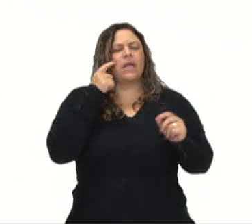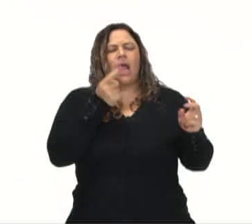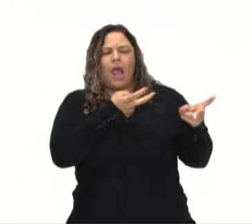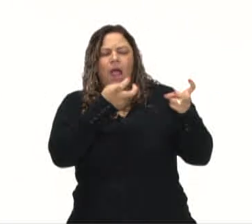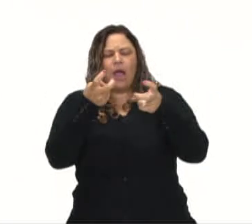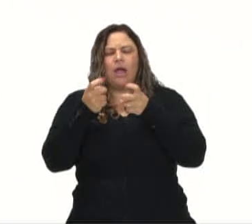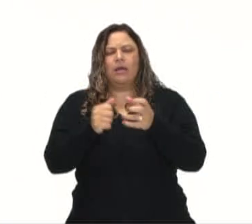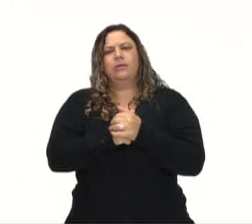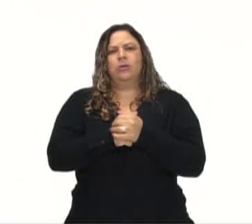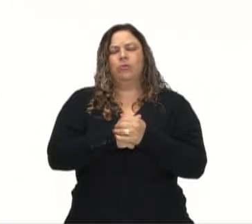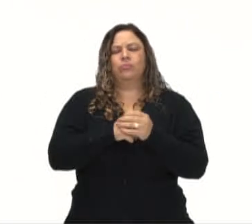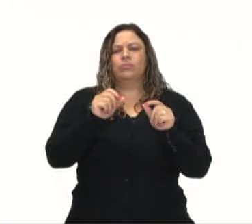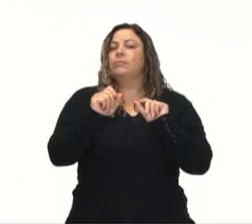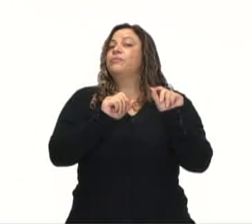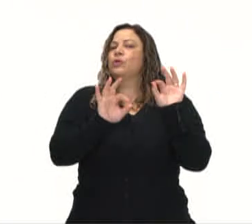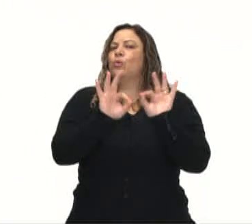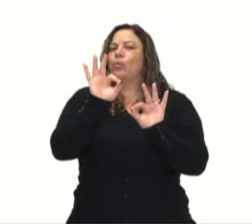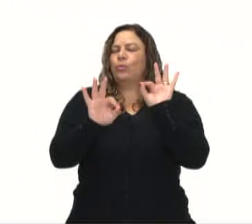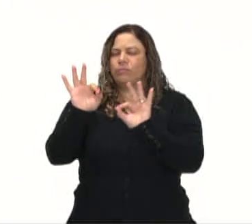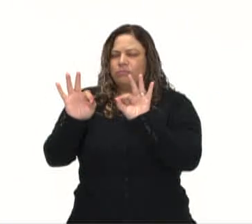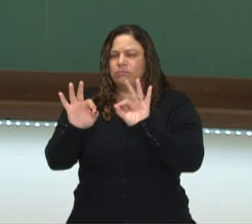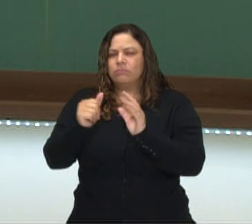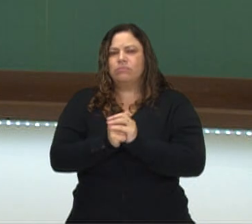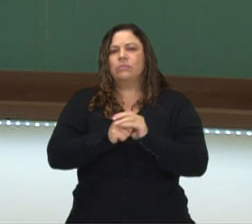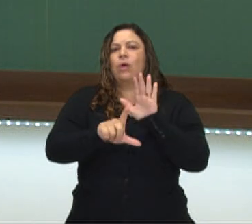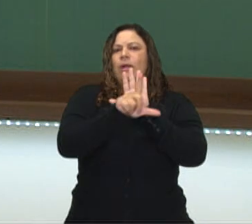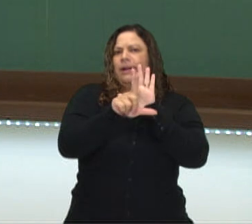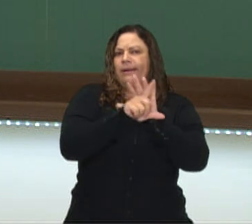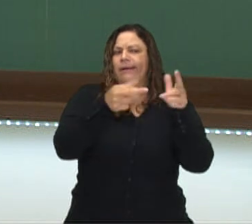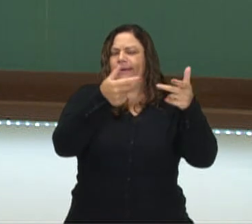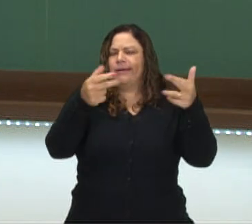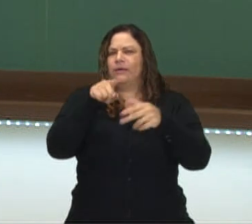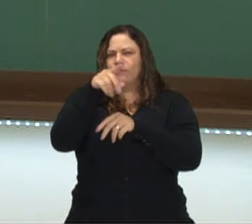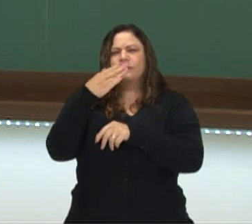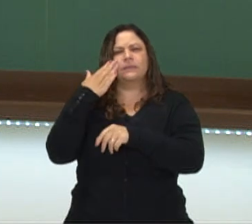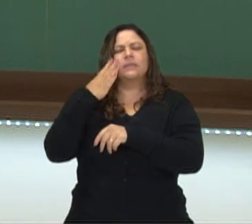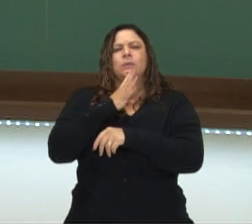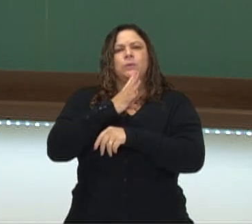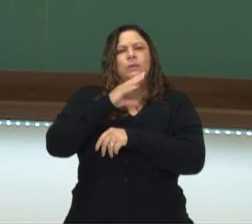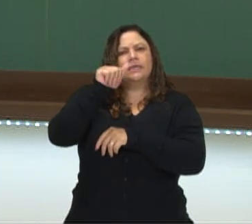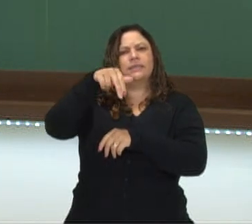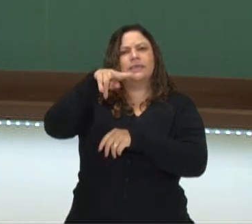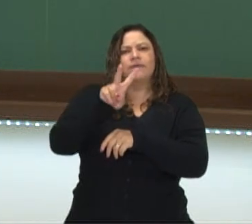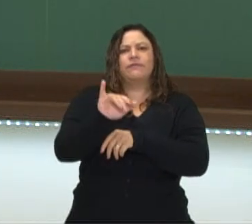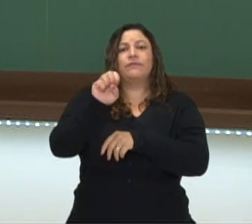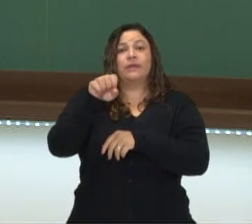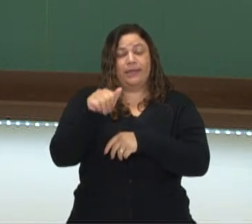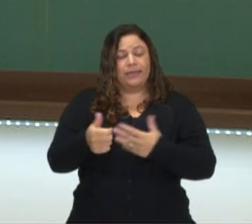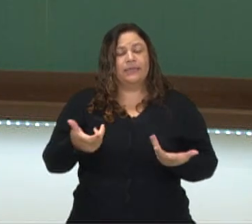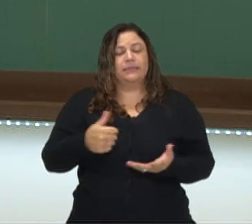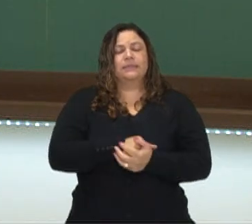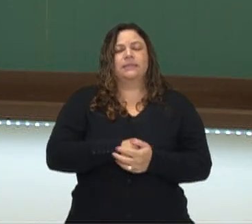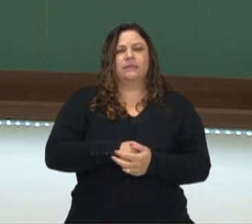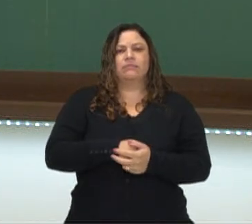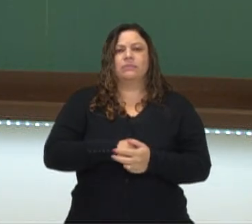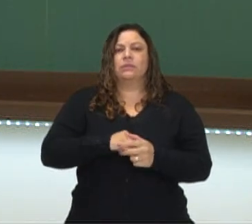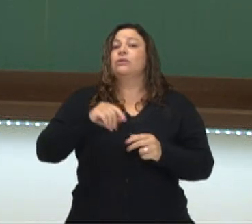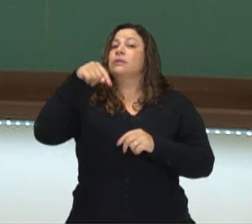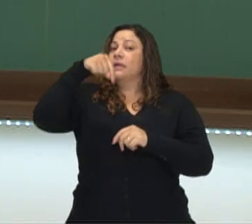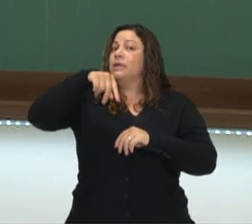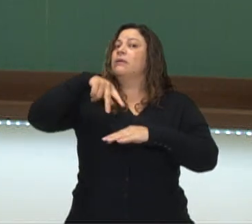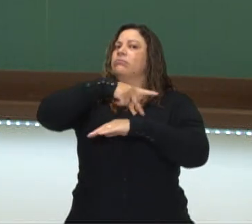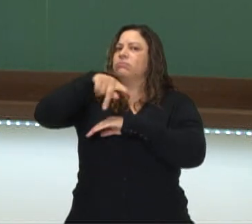legislações estabelecidas pela Anvisa. Você sabe quem que é a Anvisa? A Anvisa é a Agência Nacional da Vigilância Sanitária.